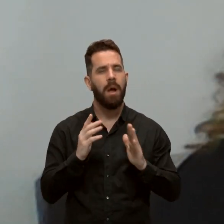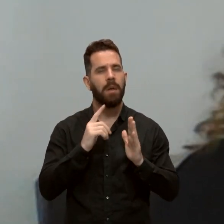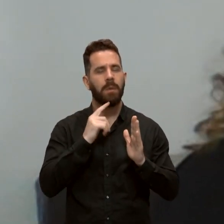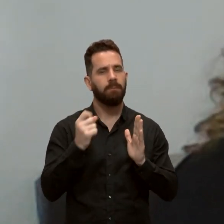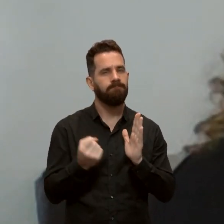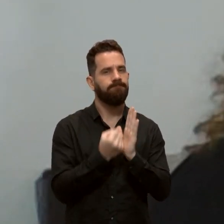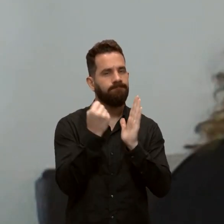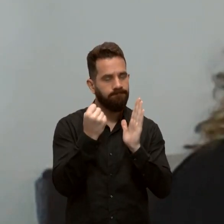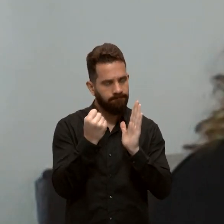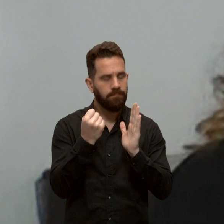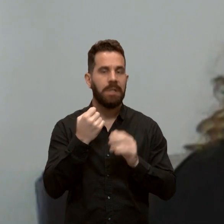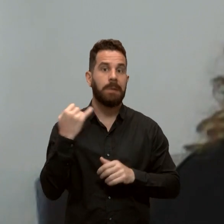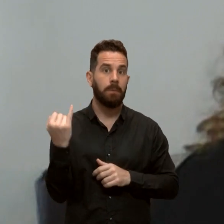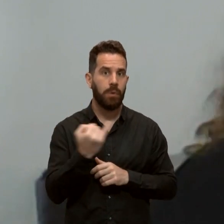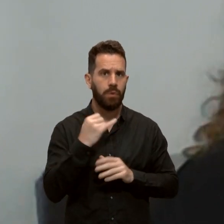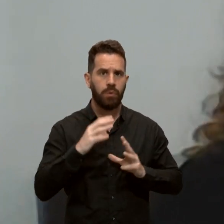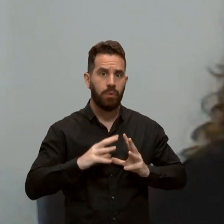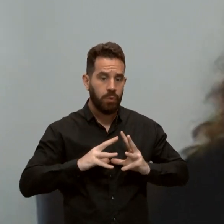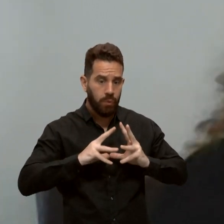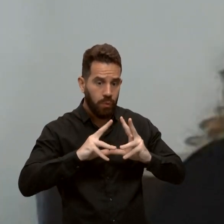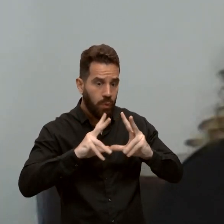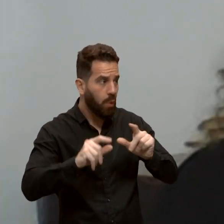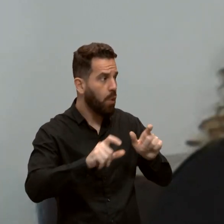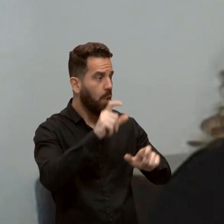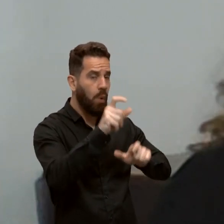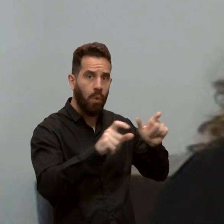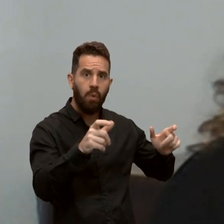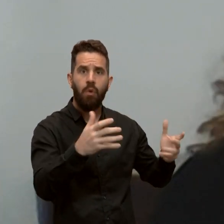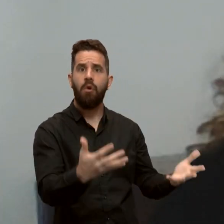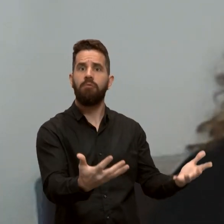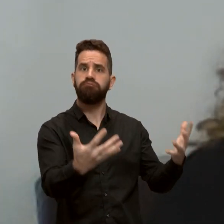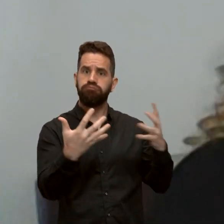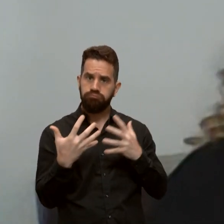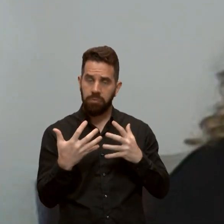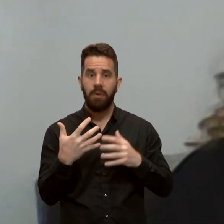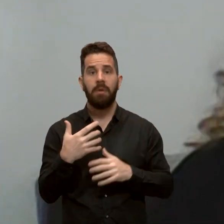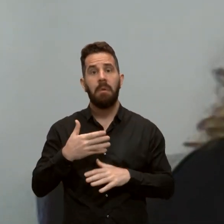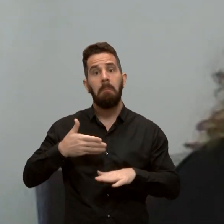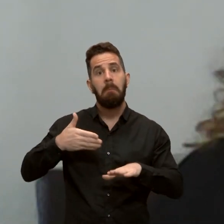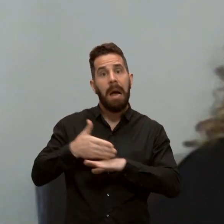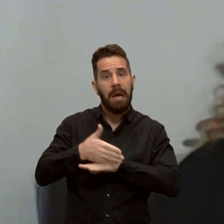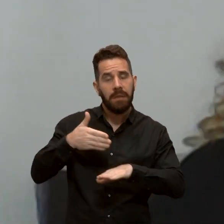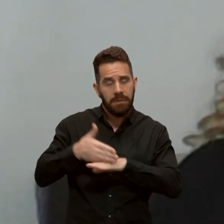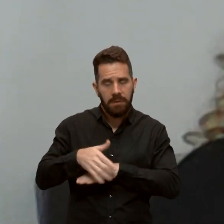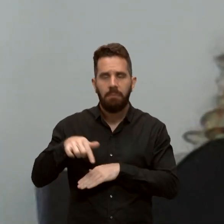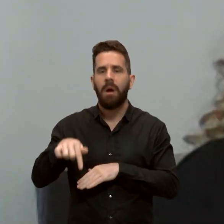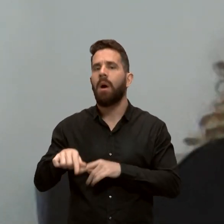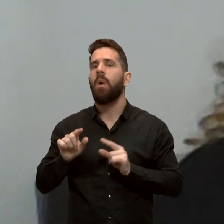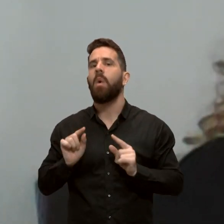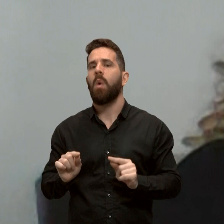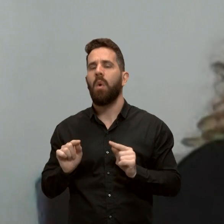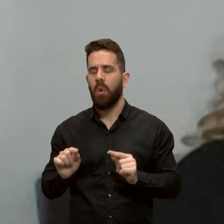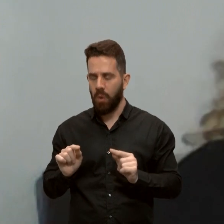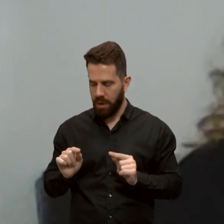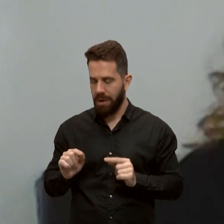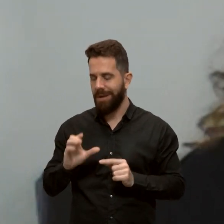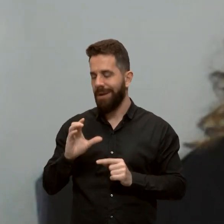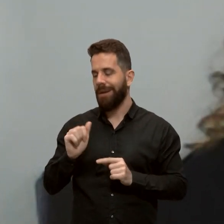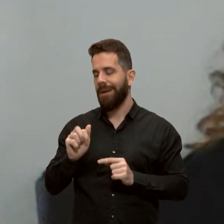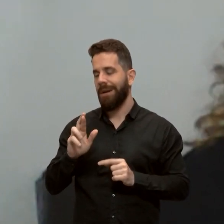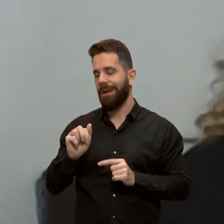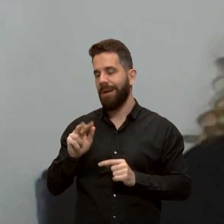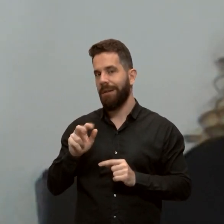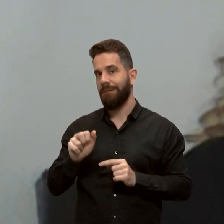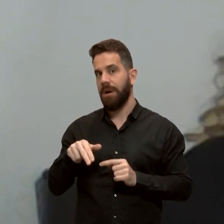a todos e todas e todos que quiserem participar, será uma atividade que ocorrerá